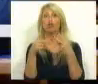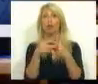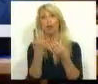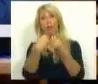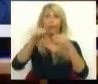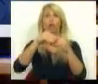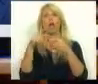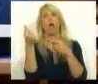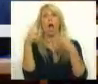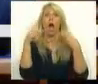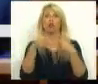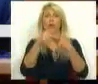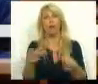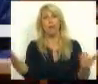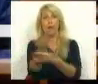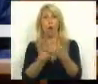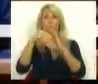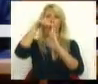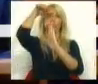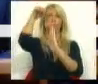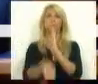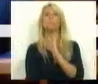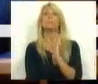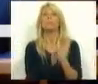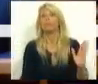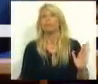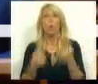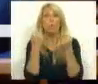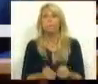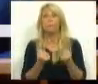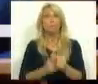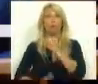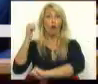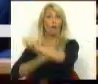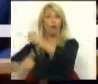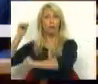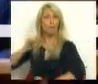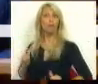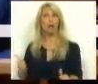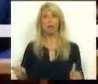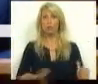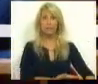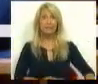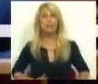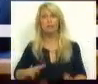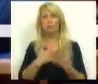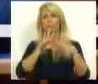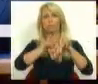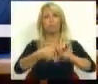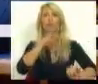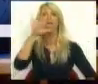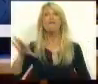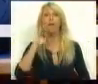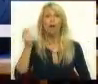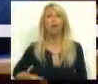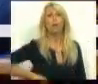em que a economia se afunda até a um ponto de não retorno, em que o desemprego devasta famílias inteiras, centenas de